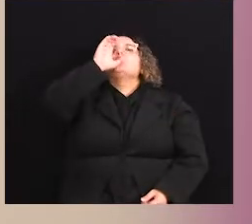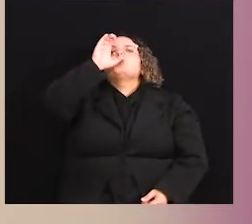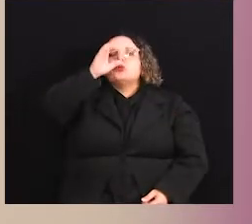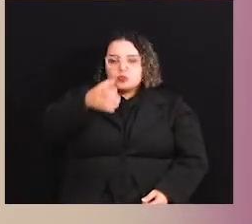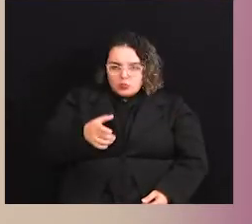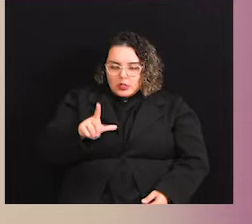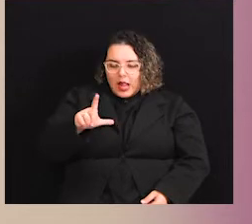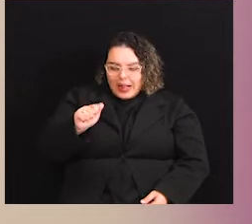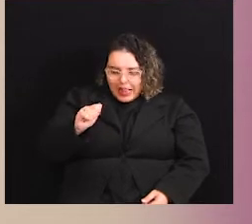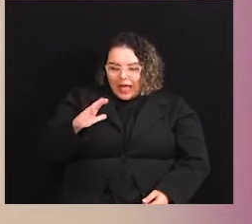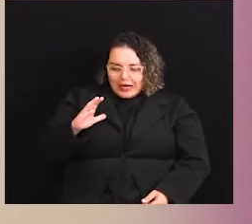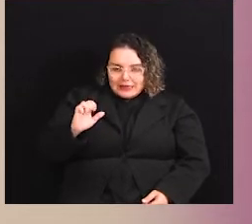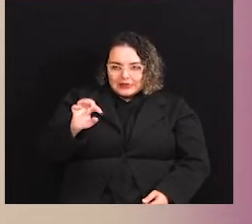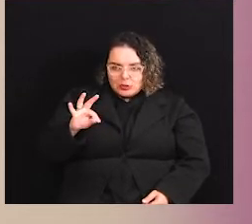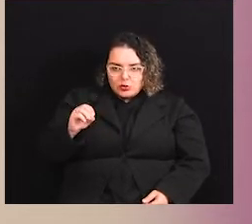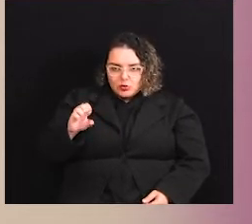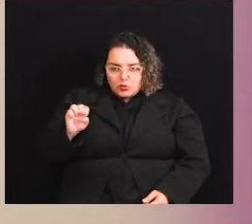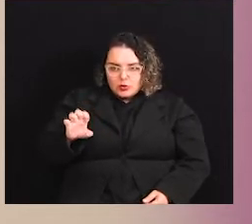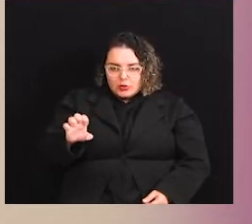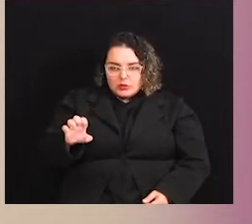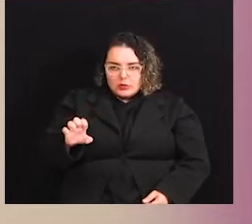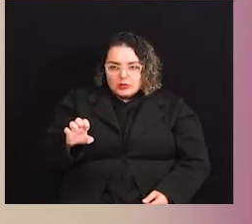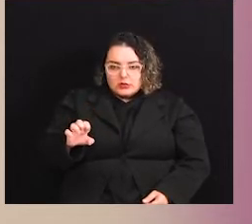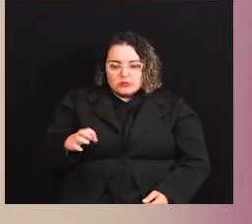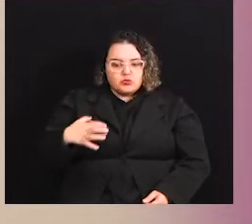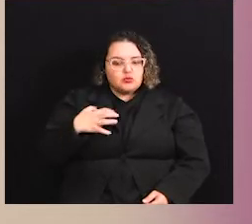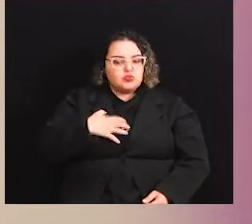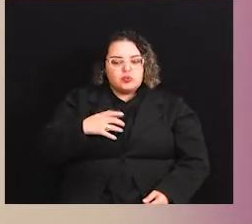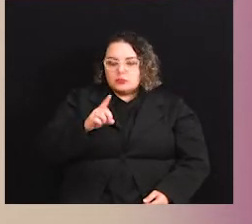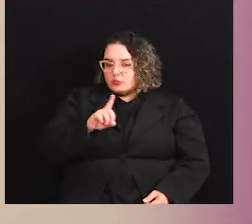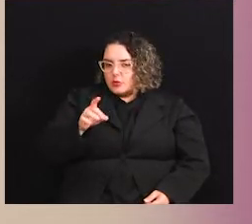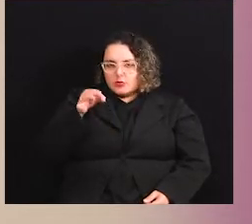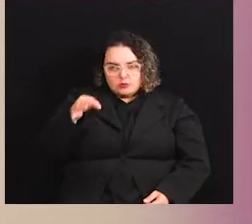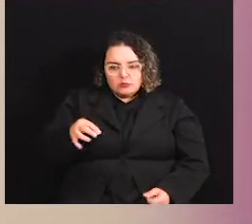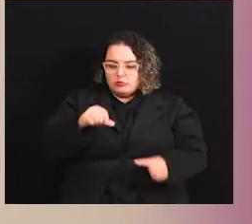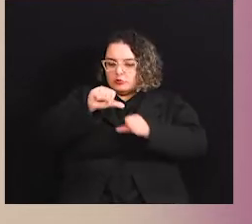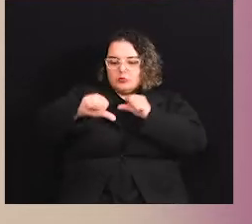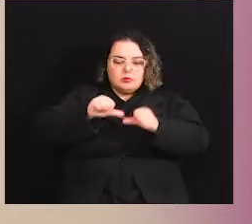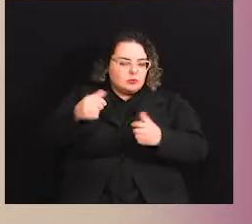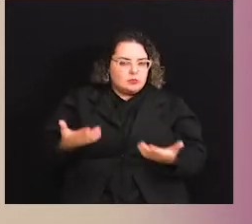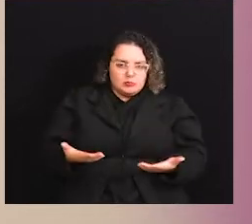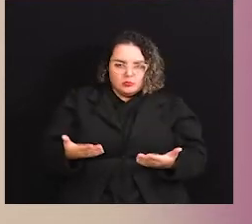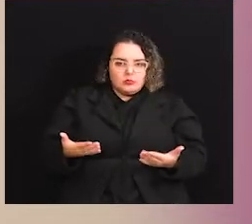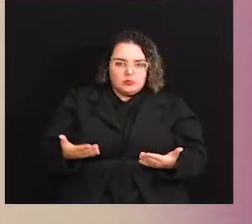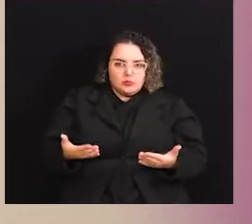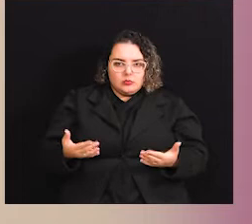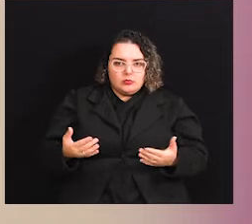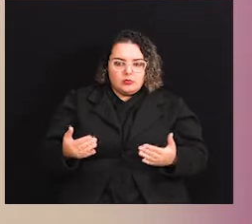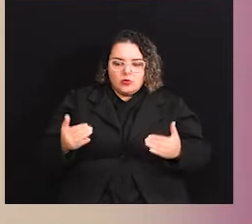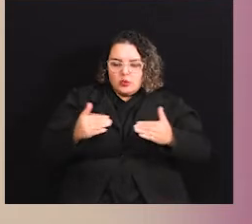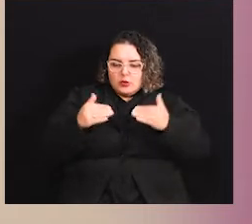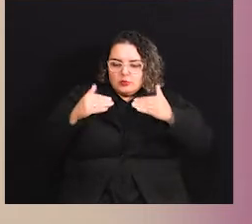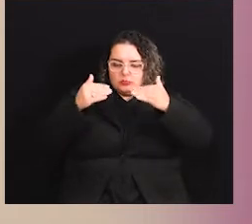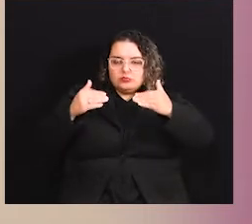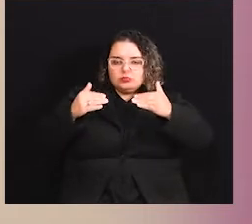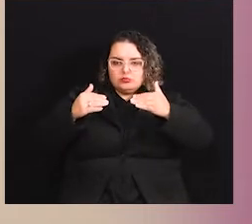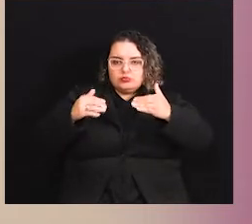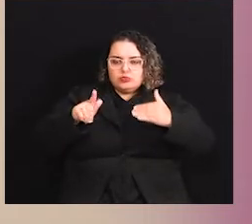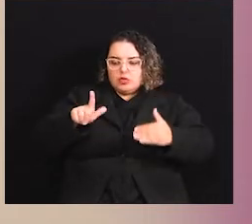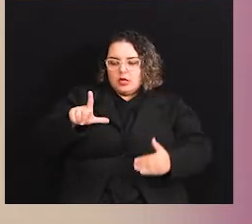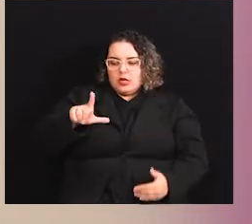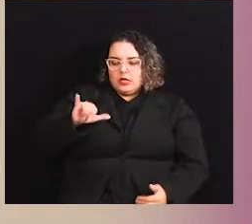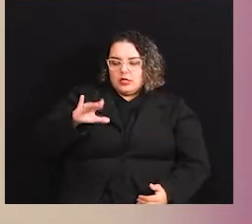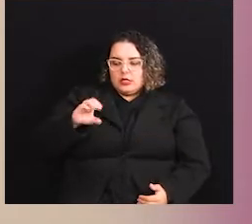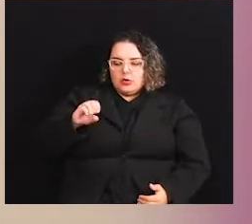essa lactose que ele ingeriu. Se de maneira não satisfatória não houver modificação nos índices de glicose, esse paciente não tem